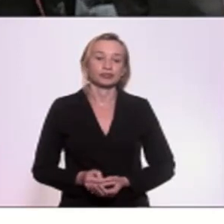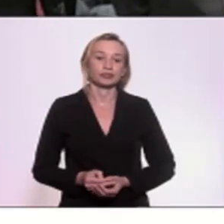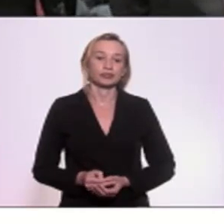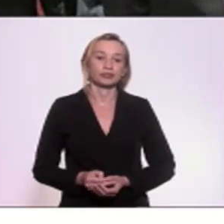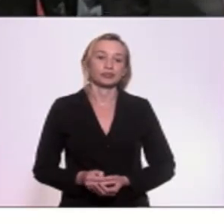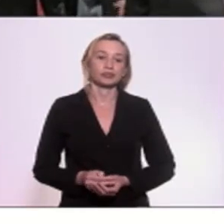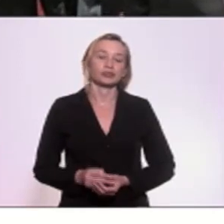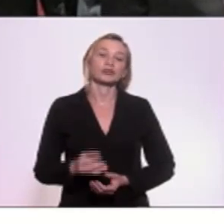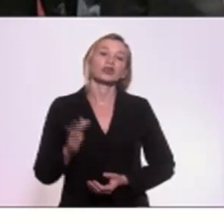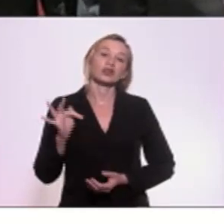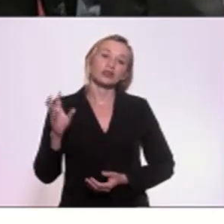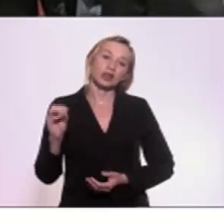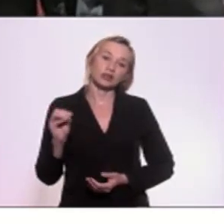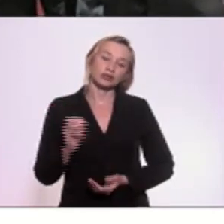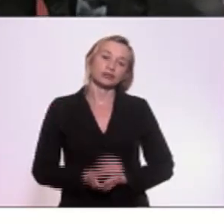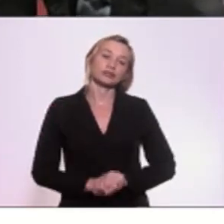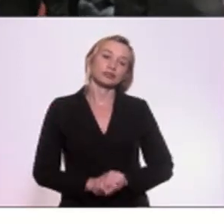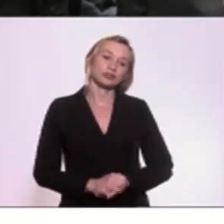Flávio.